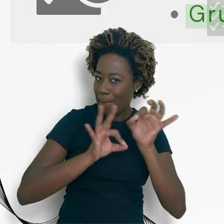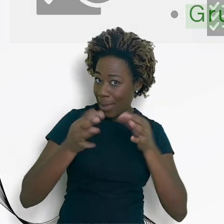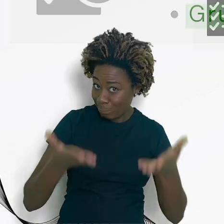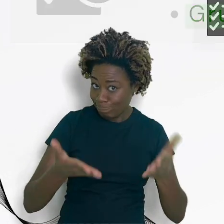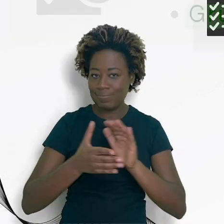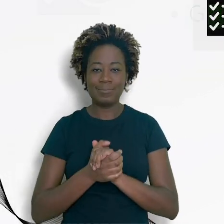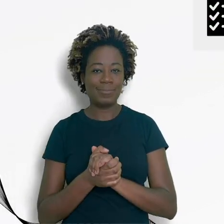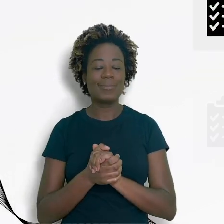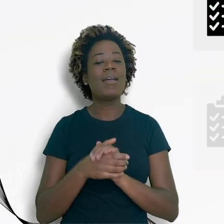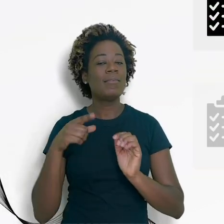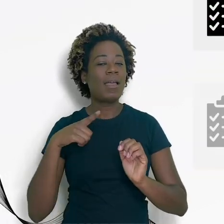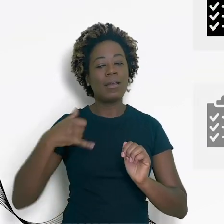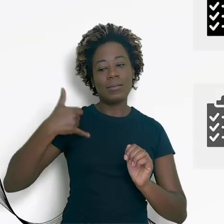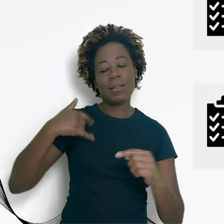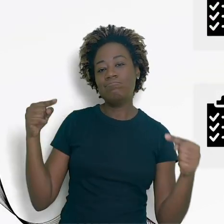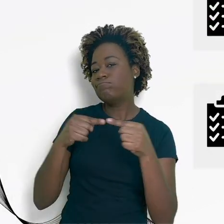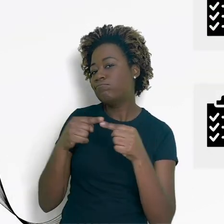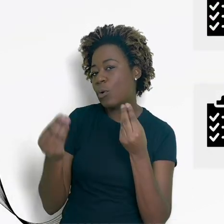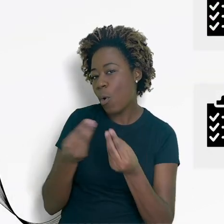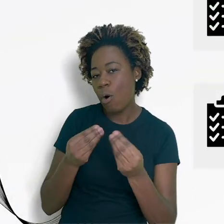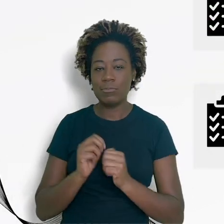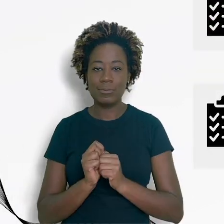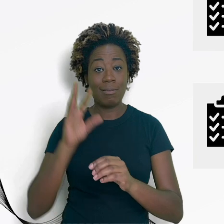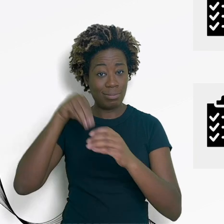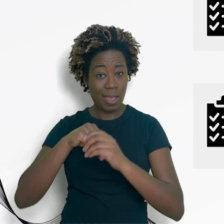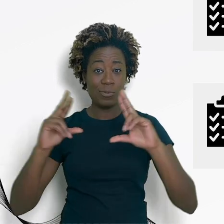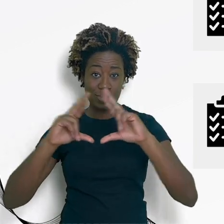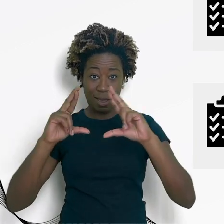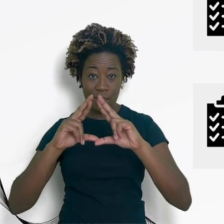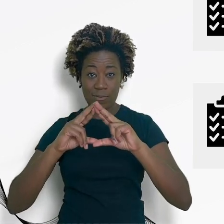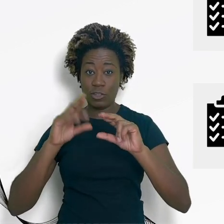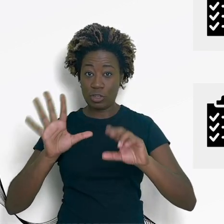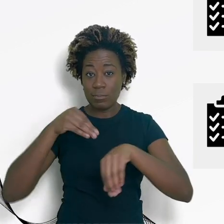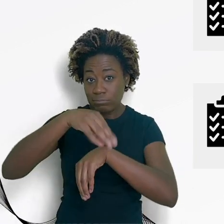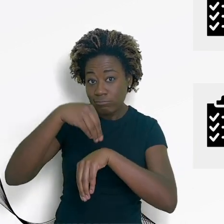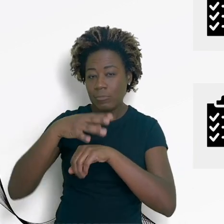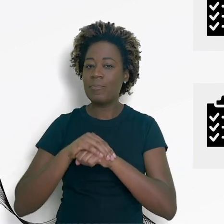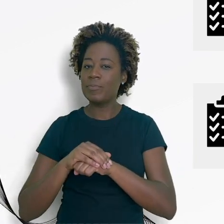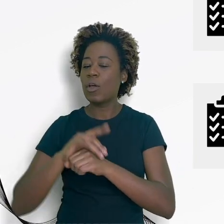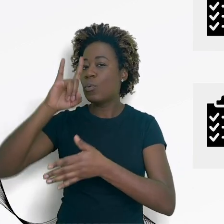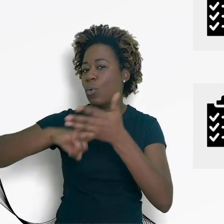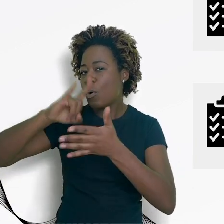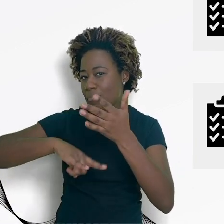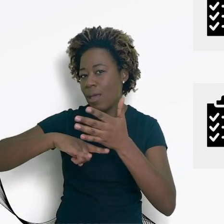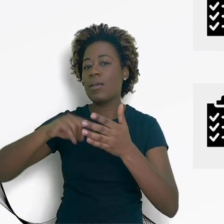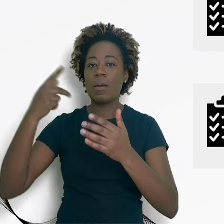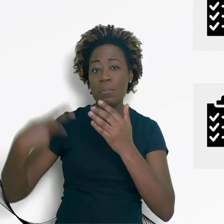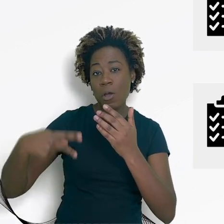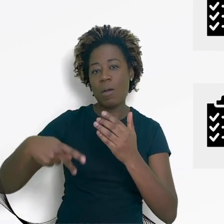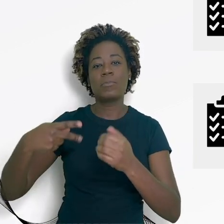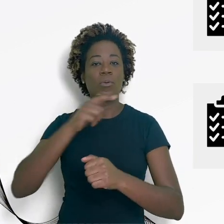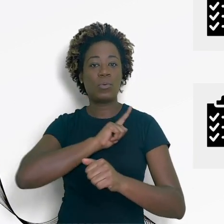construção. Classificação indicativa. Na pasta do Drive compartilhada com vocês, existe um documento atualizado do